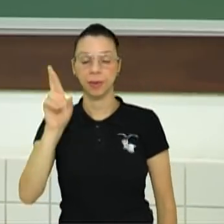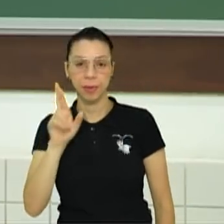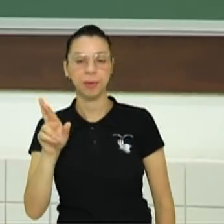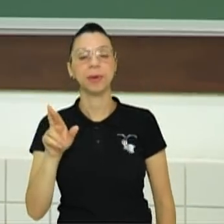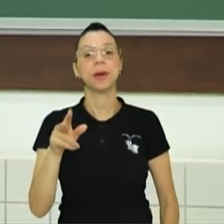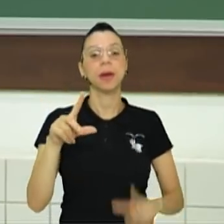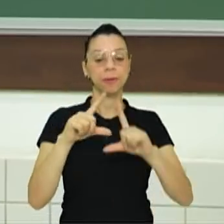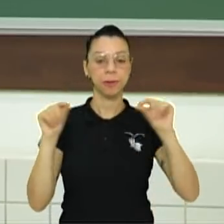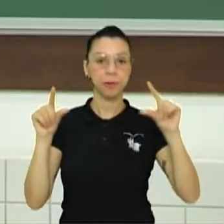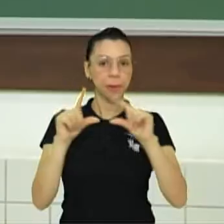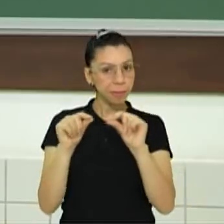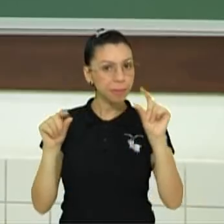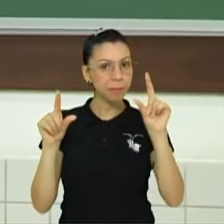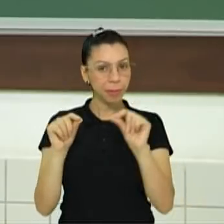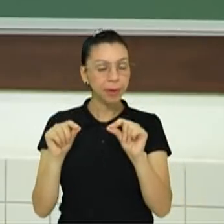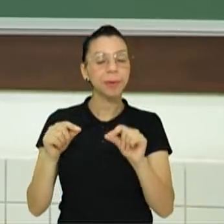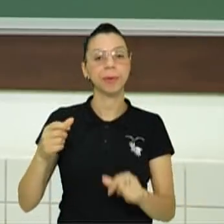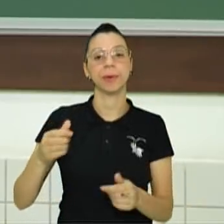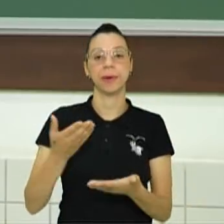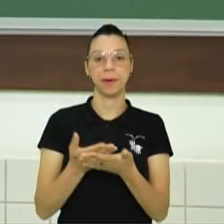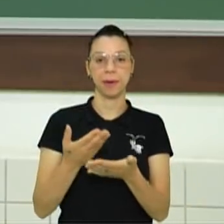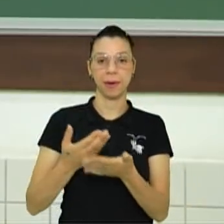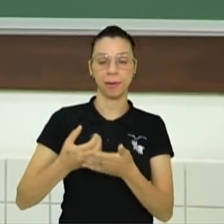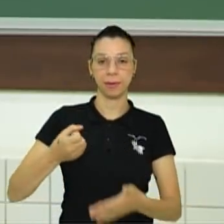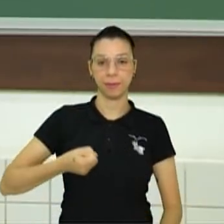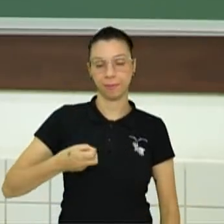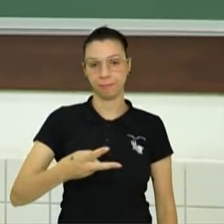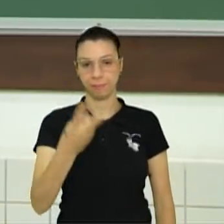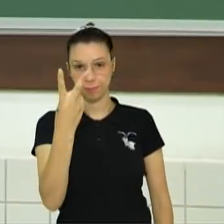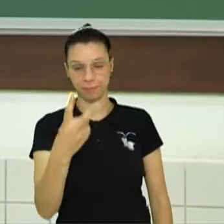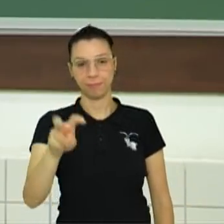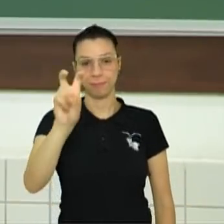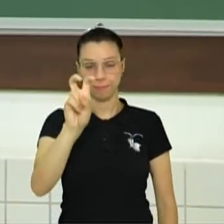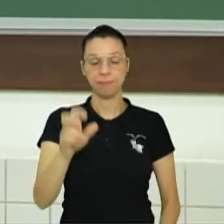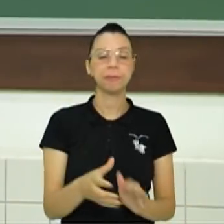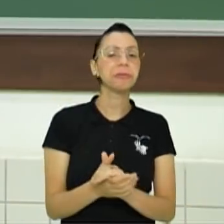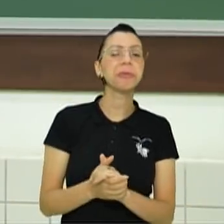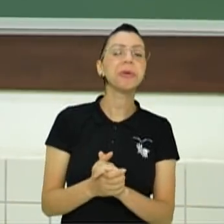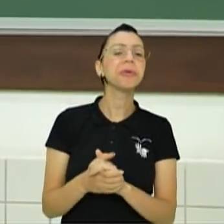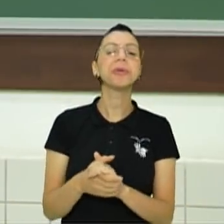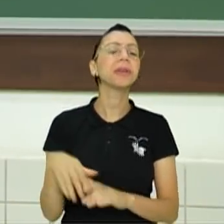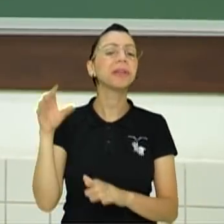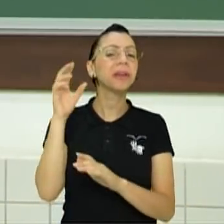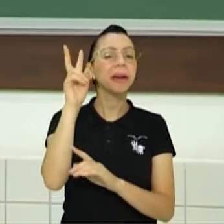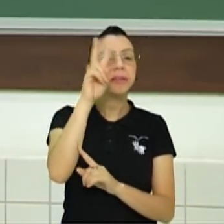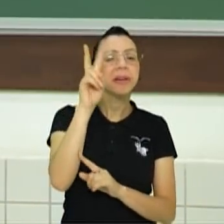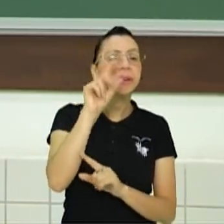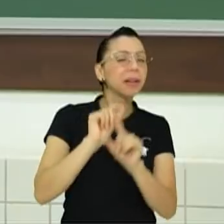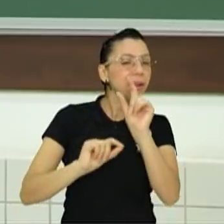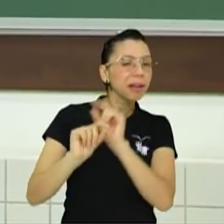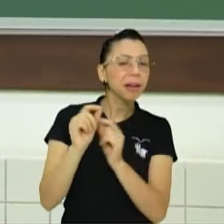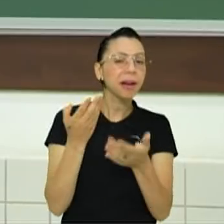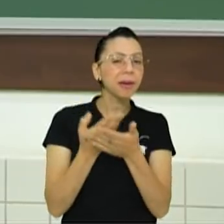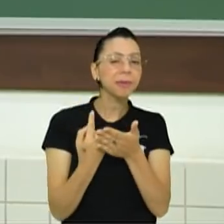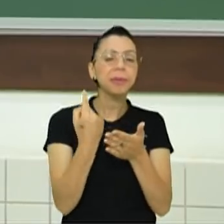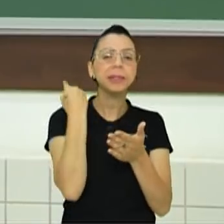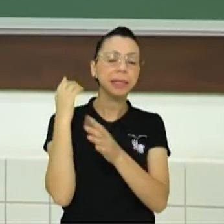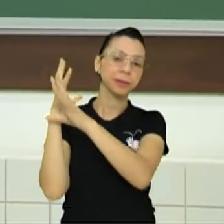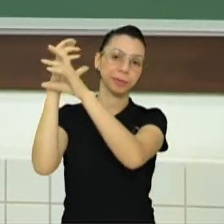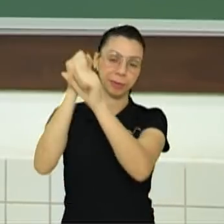parte 2, aula 25. Vamos ver o que a gente aprendeu na aula passada. História da